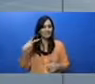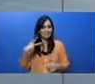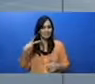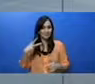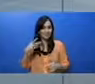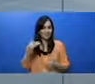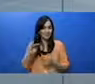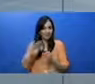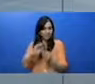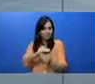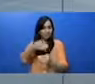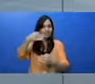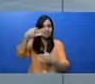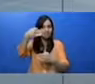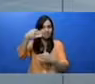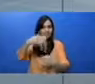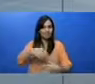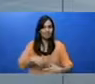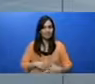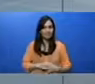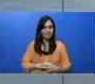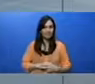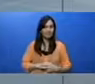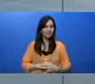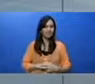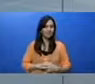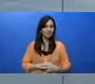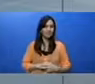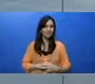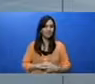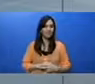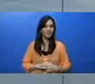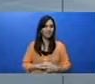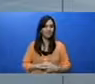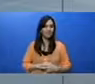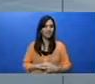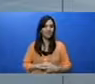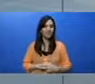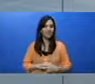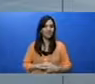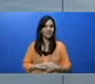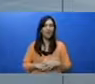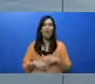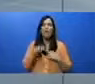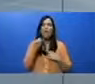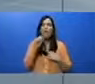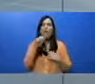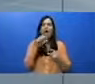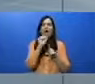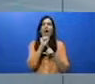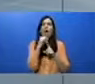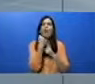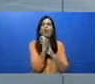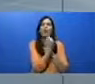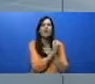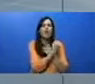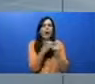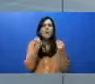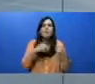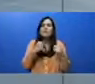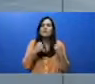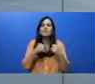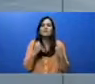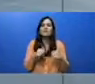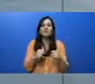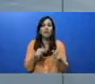etapa. Na segunda etapa, nós colocamos aqui o que a sociedade